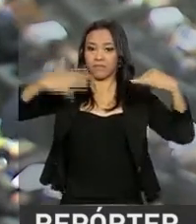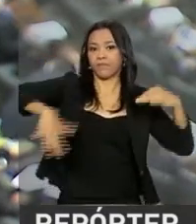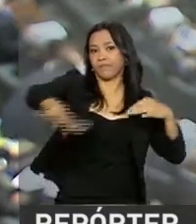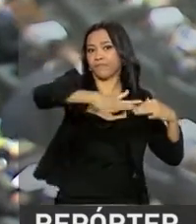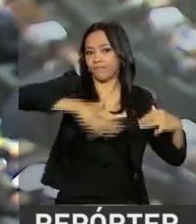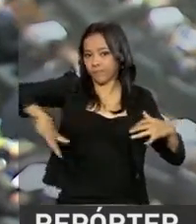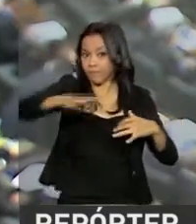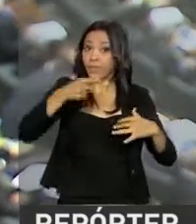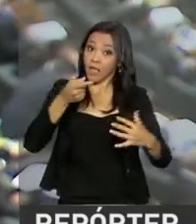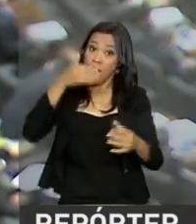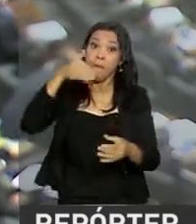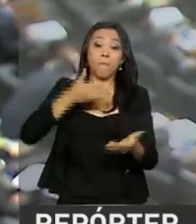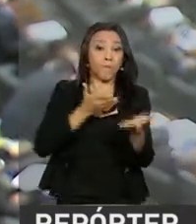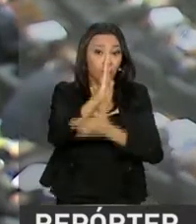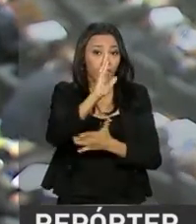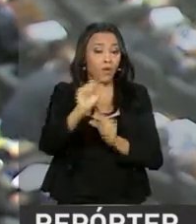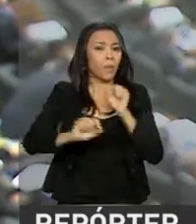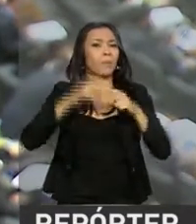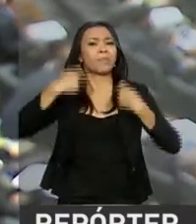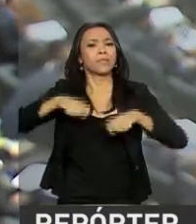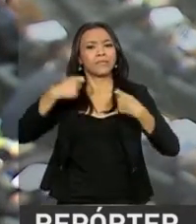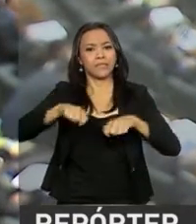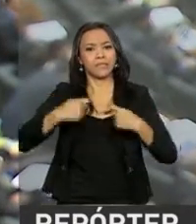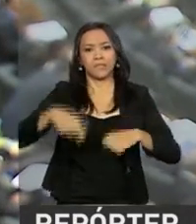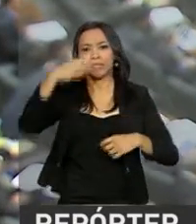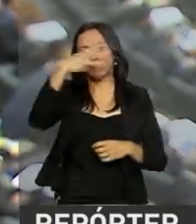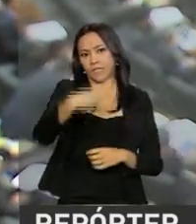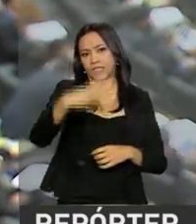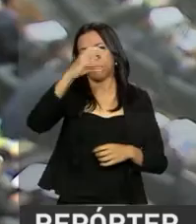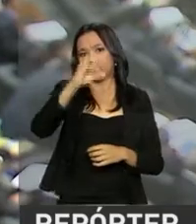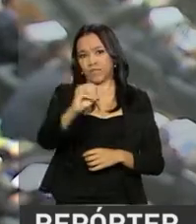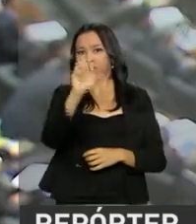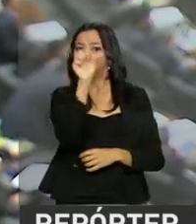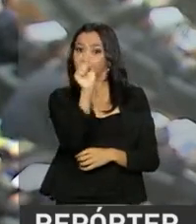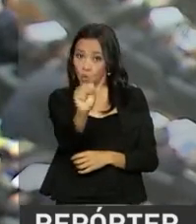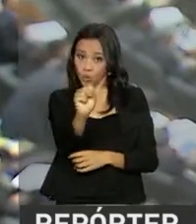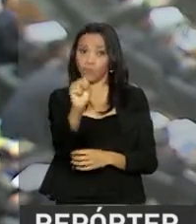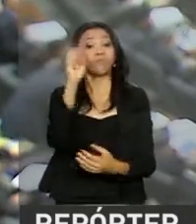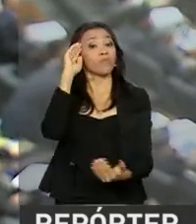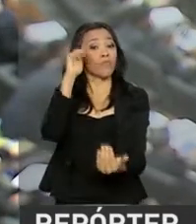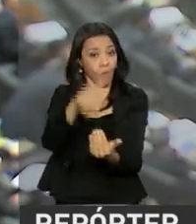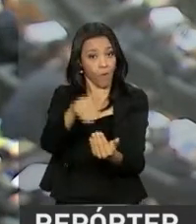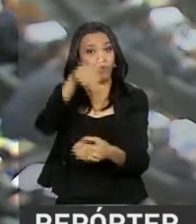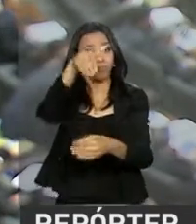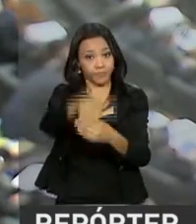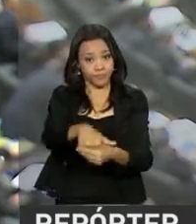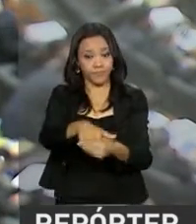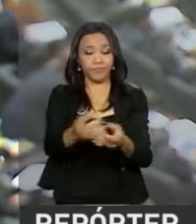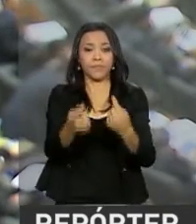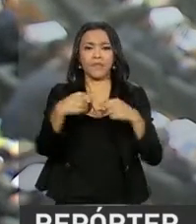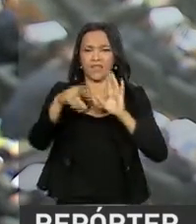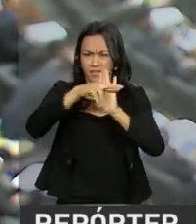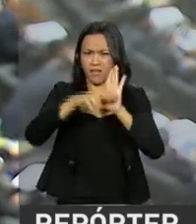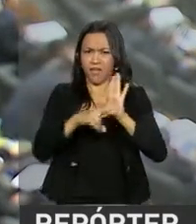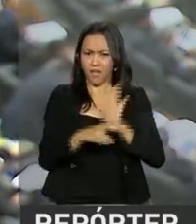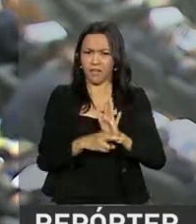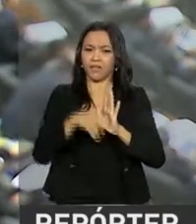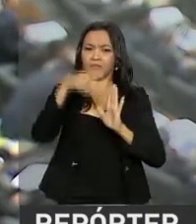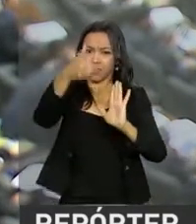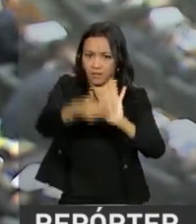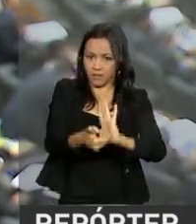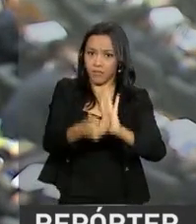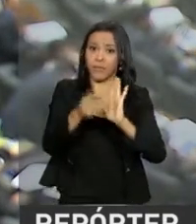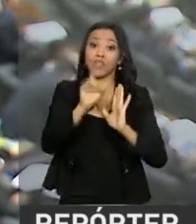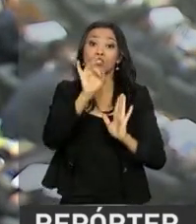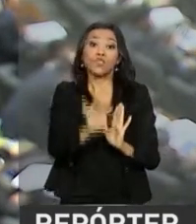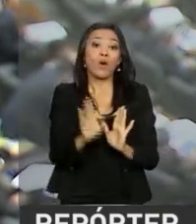ser aprovada, são necessários pelo menos 308 votos favoráveis. Pelo regimento da Casa, essa segunda